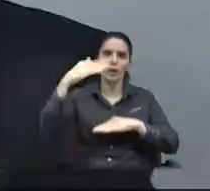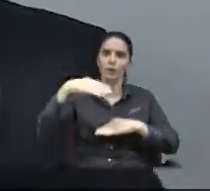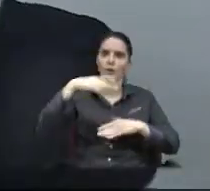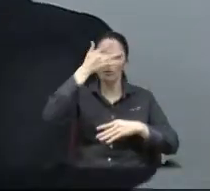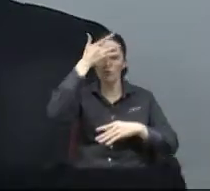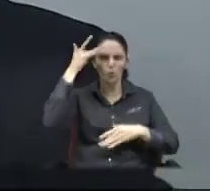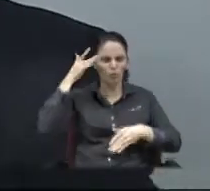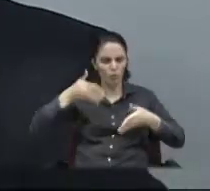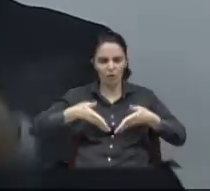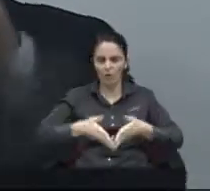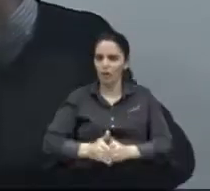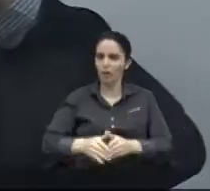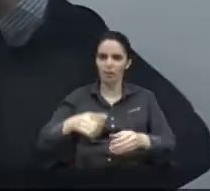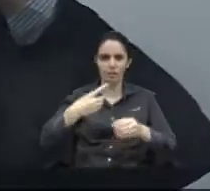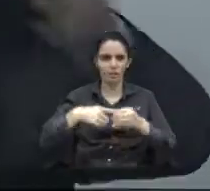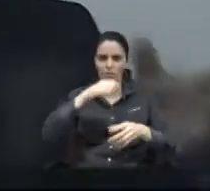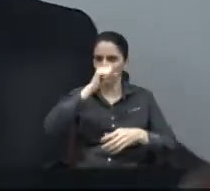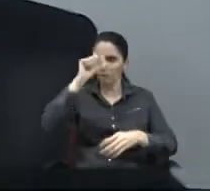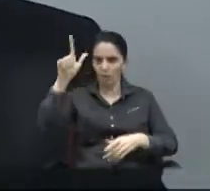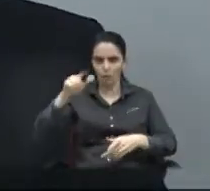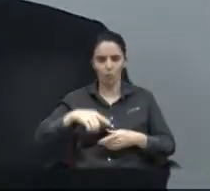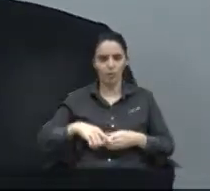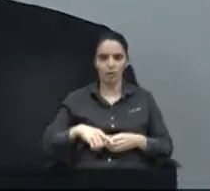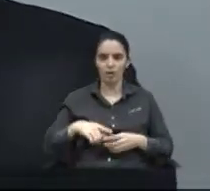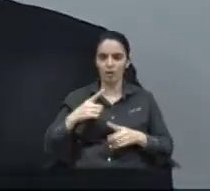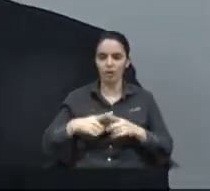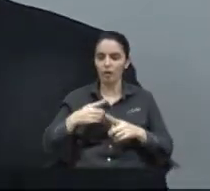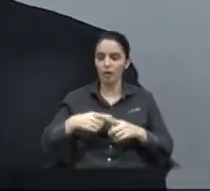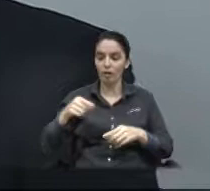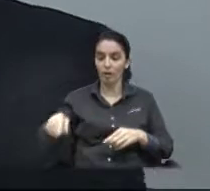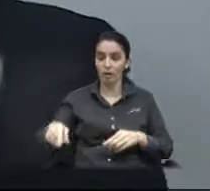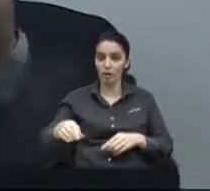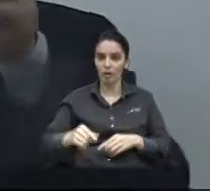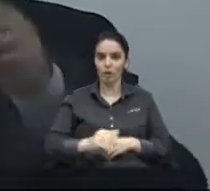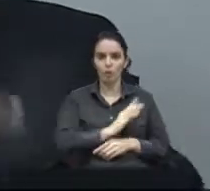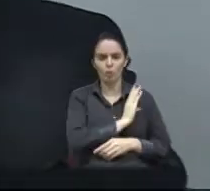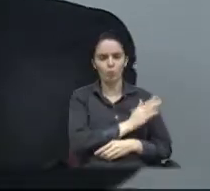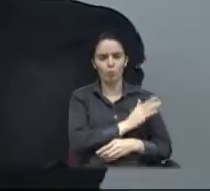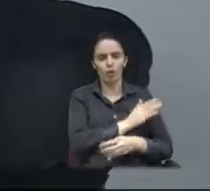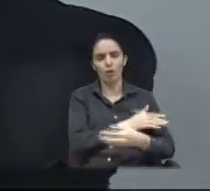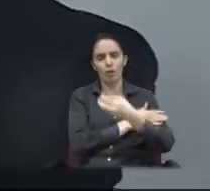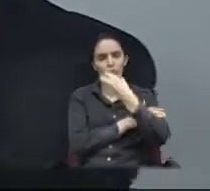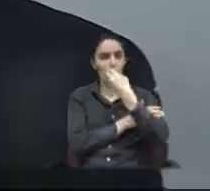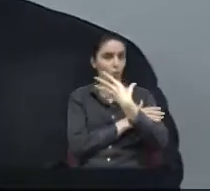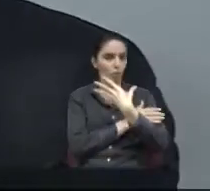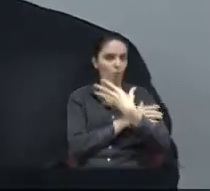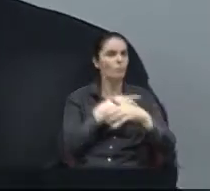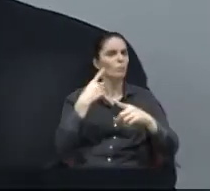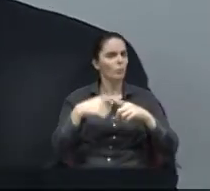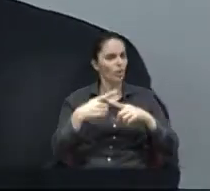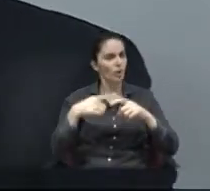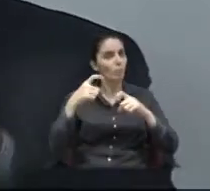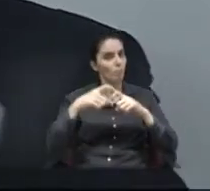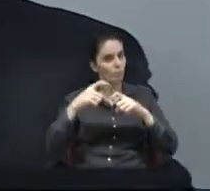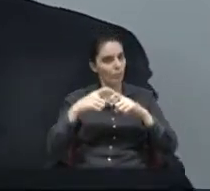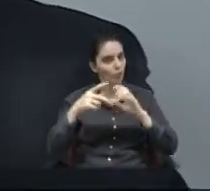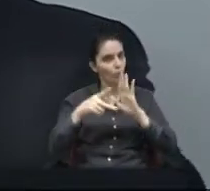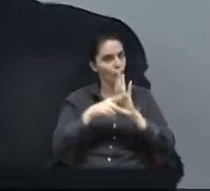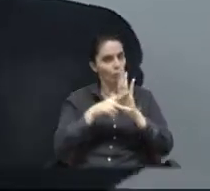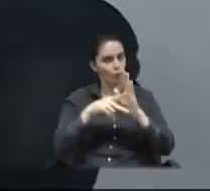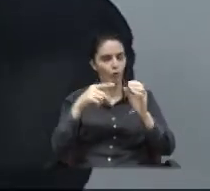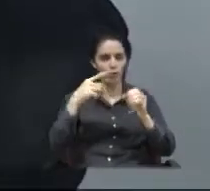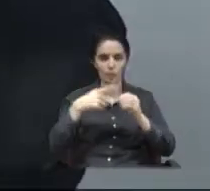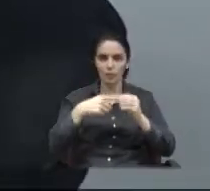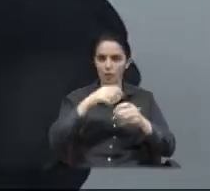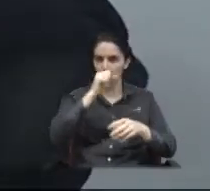sua preferência, pela sua escolha e pelo seu coração. Porque quantos médicos de Limeira que foram embora da cidade? Começaram aqui